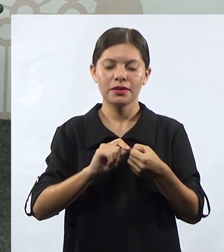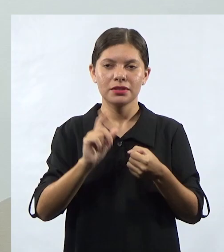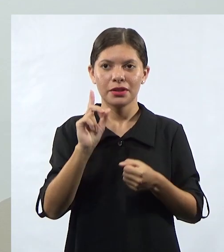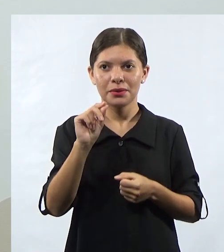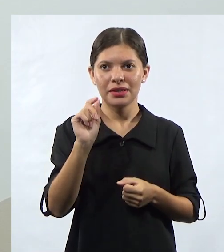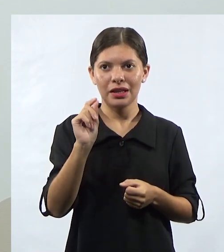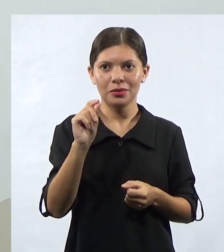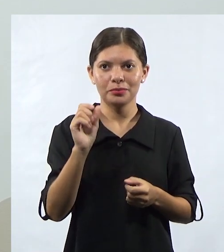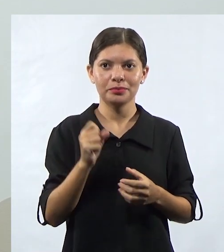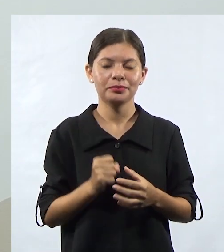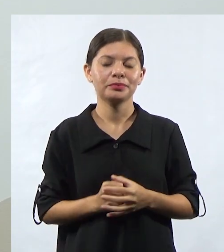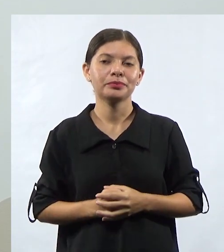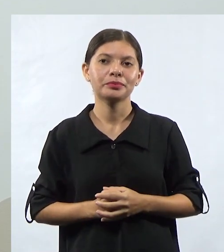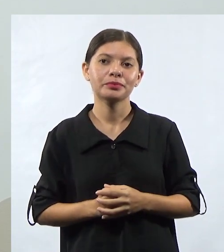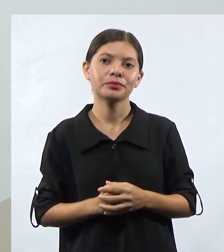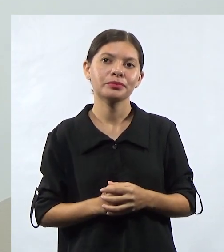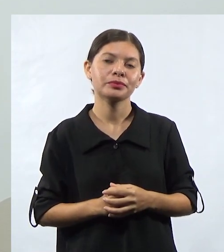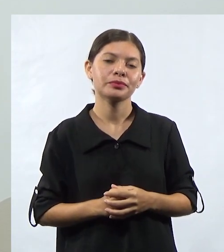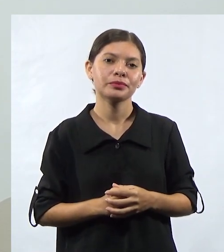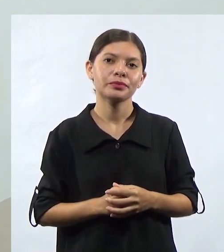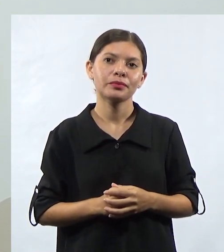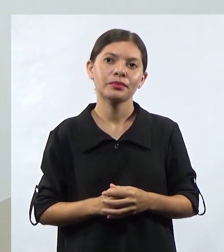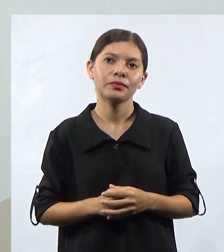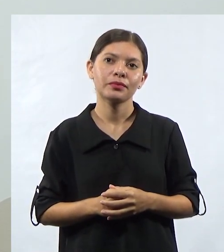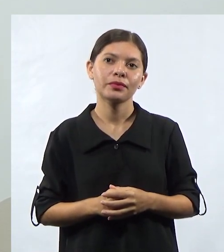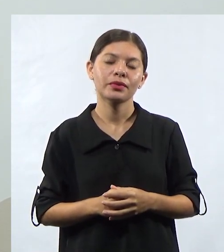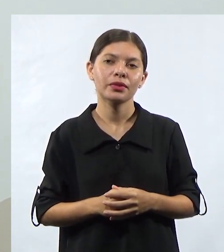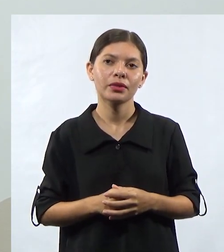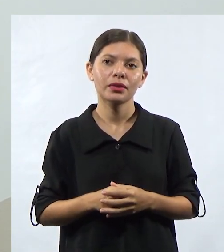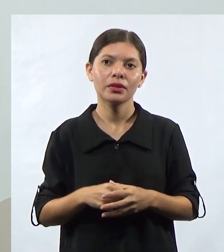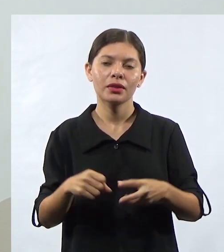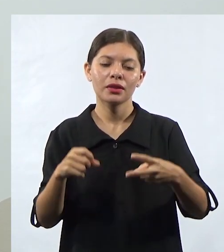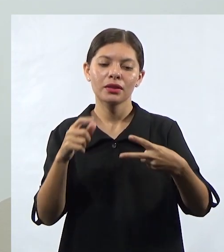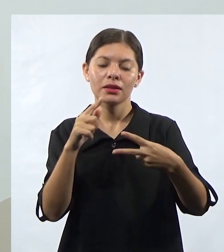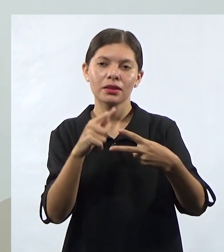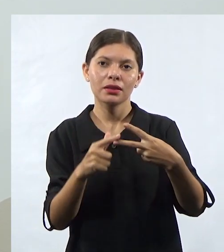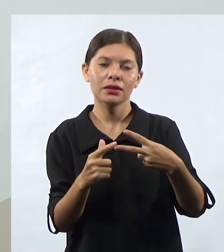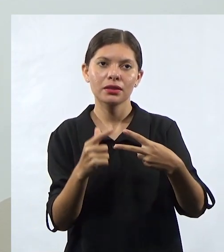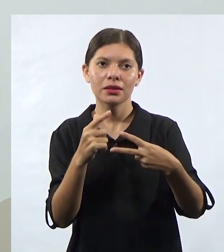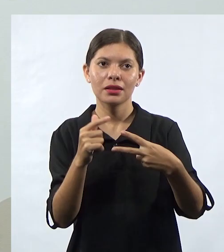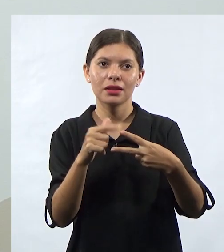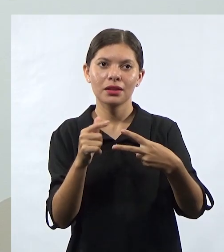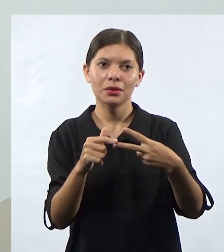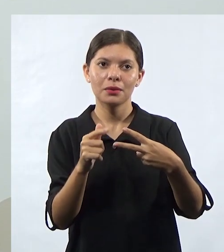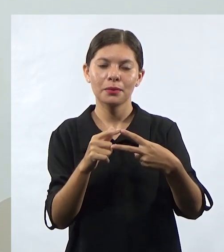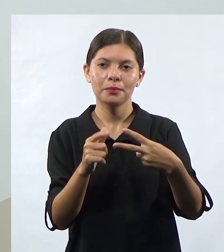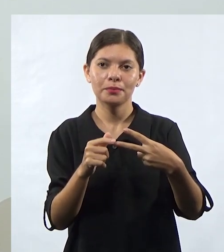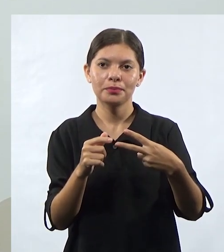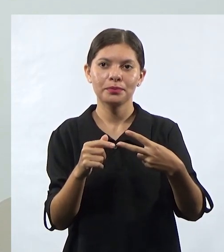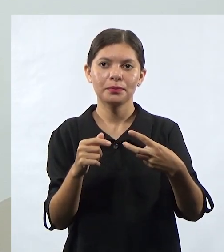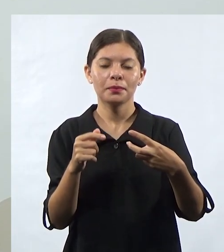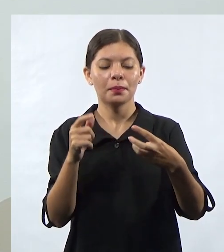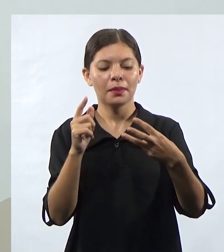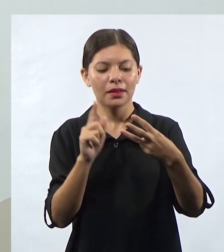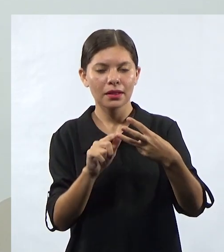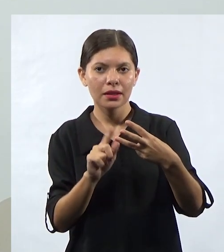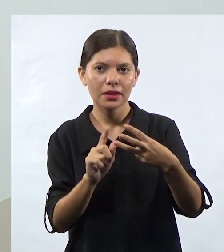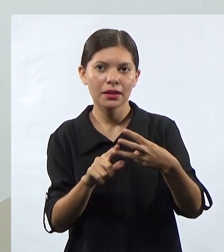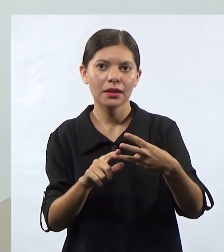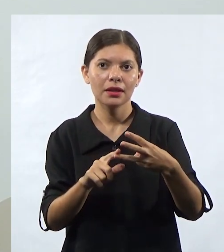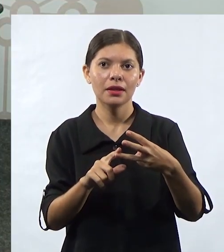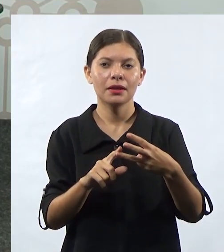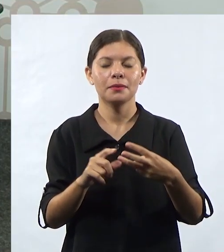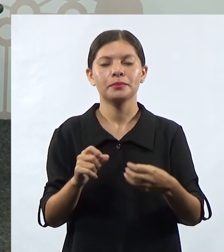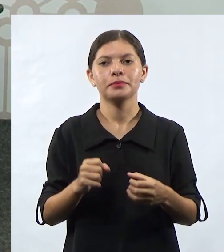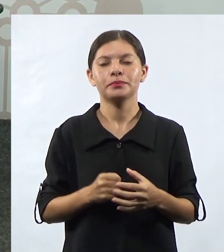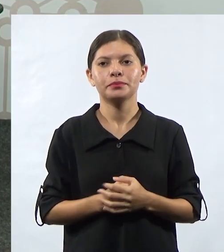papel? Então, nós temos basicamente esses papéis, o assistente e o moderador, e o participante. O que o moderador faz?